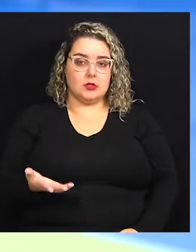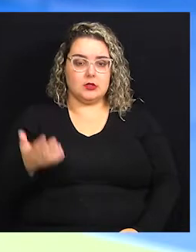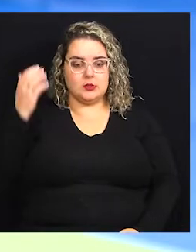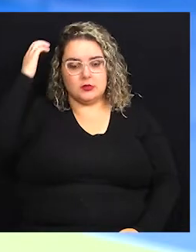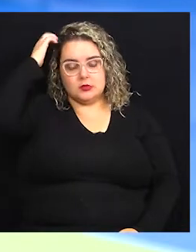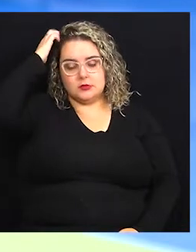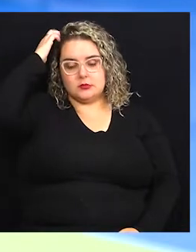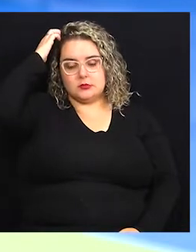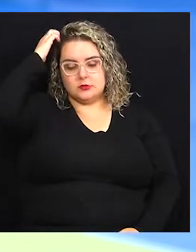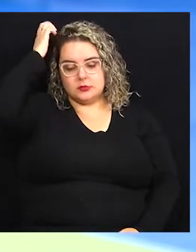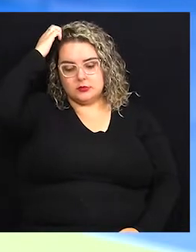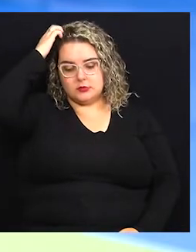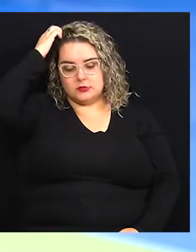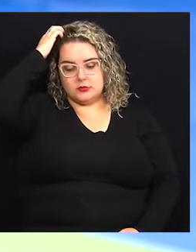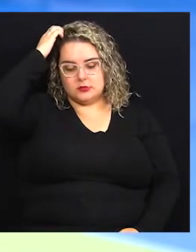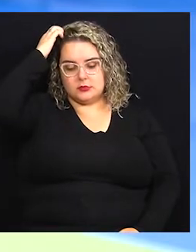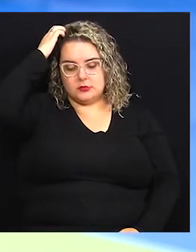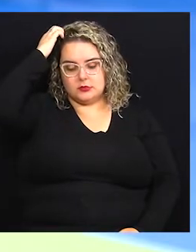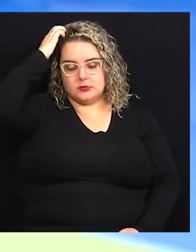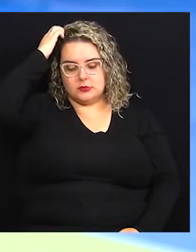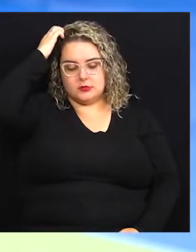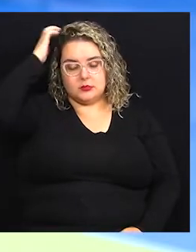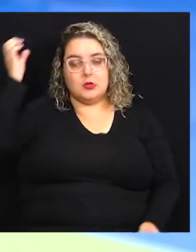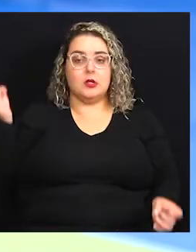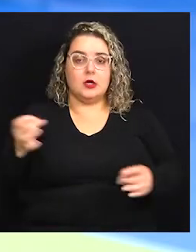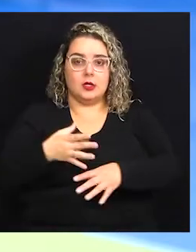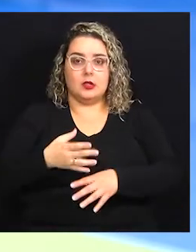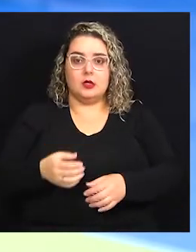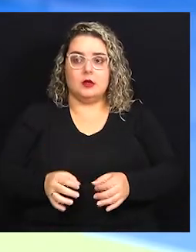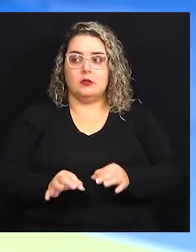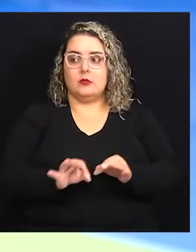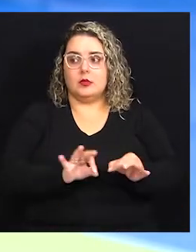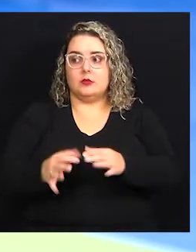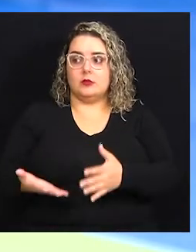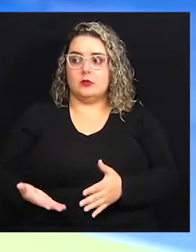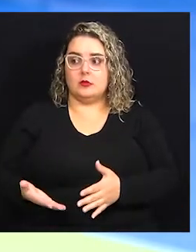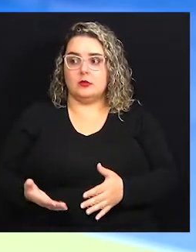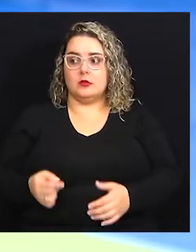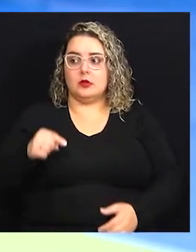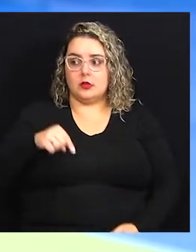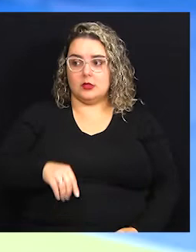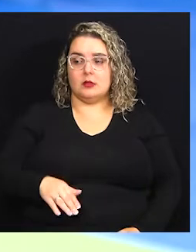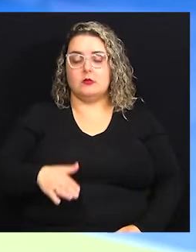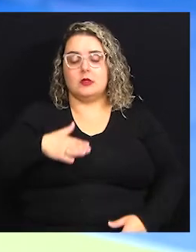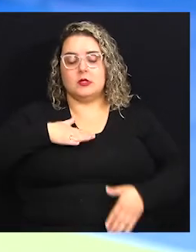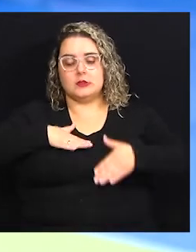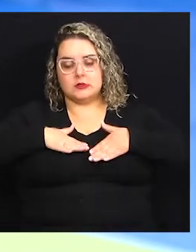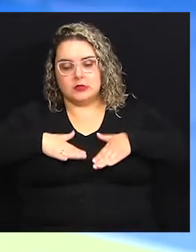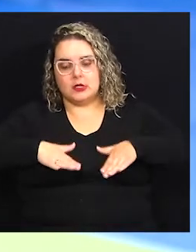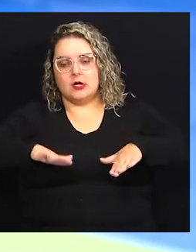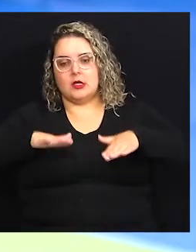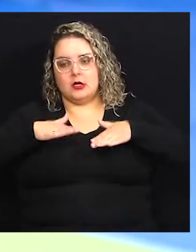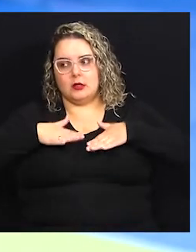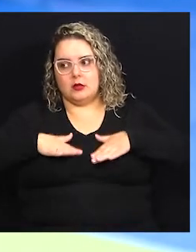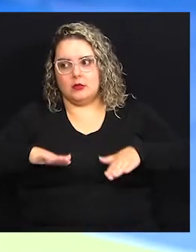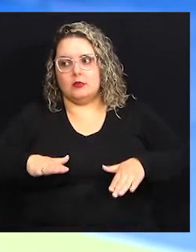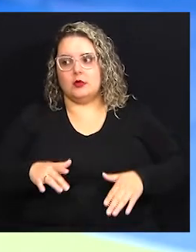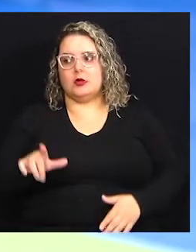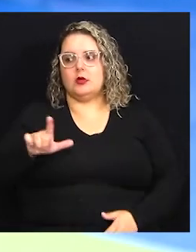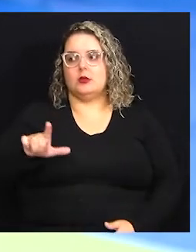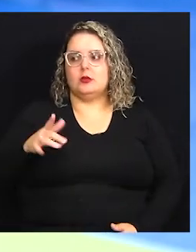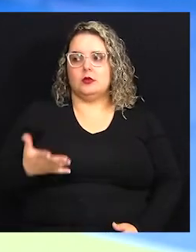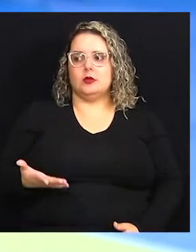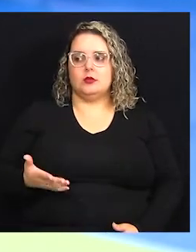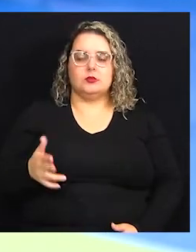esse, o de acabar desse projeto. O nosso pé aqui é um pé mais cauteloso, né? A